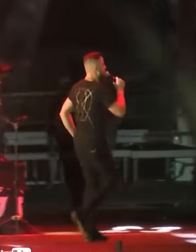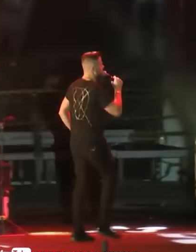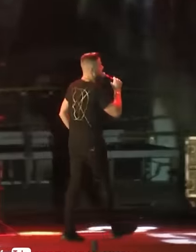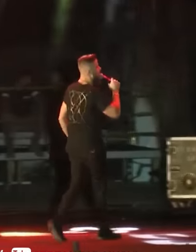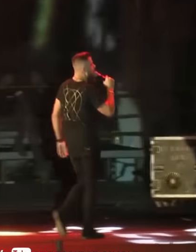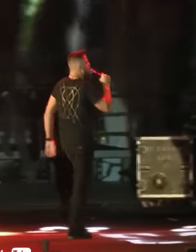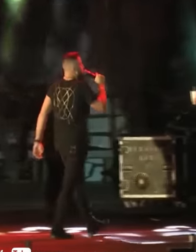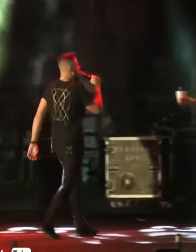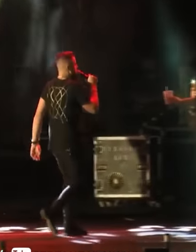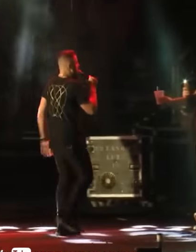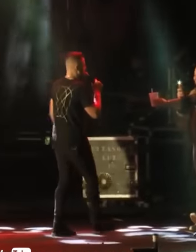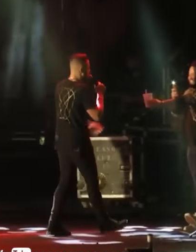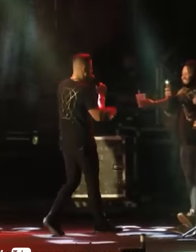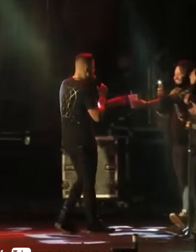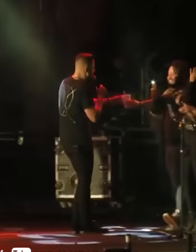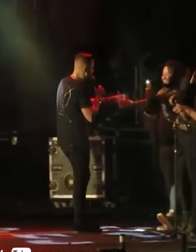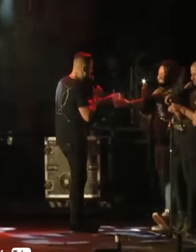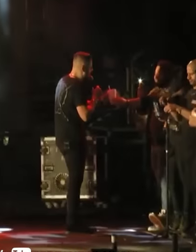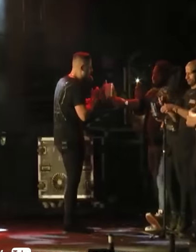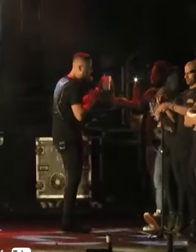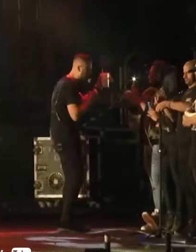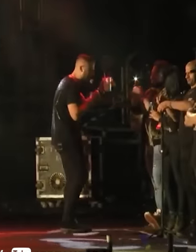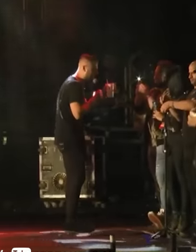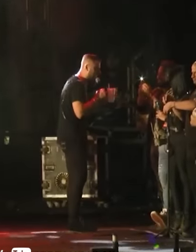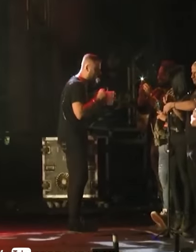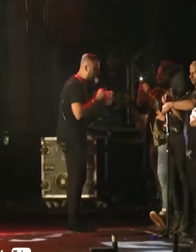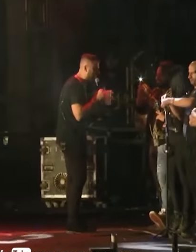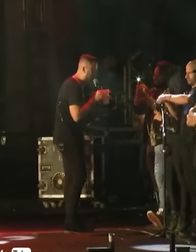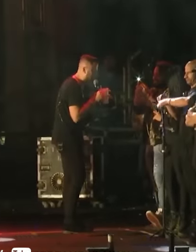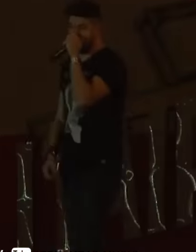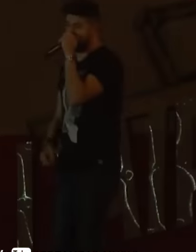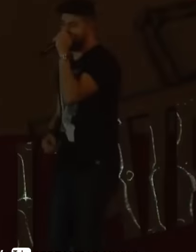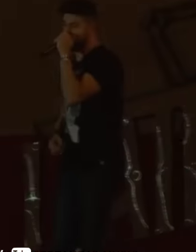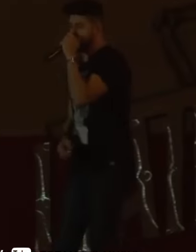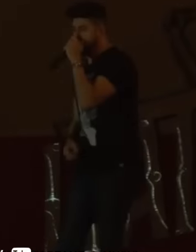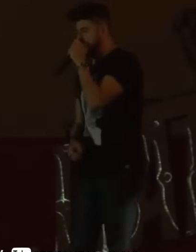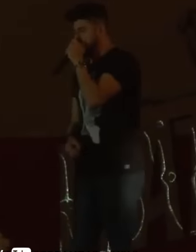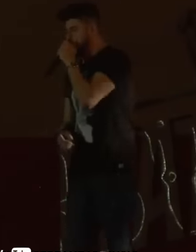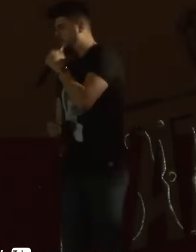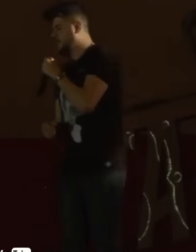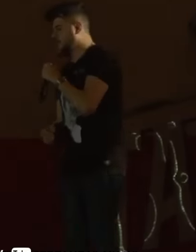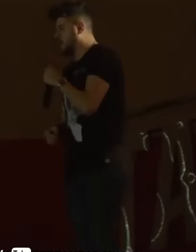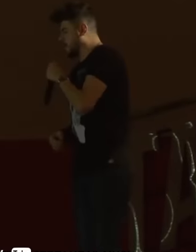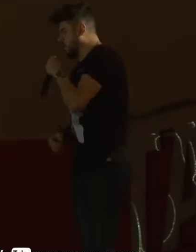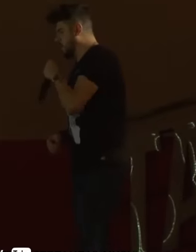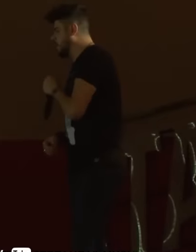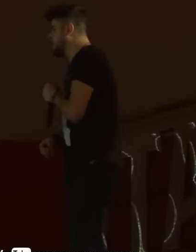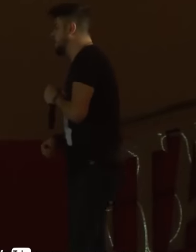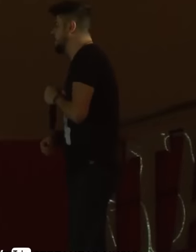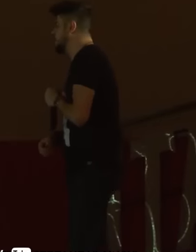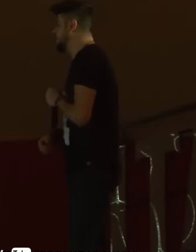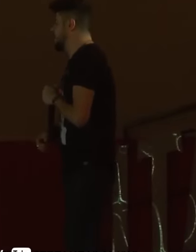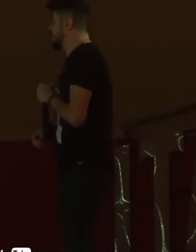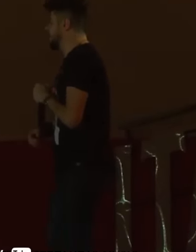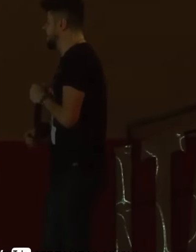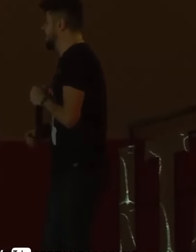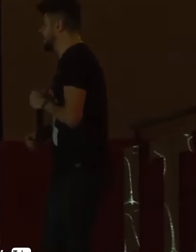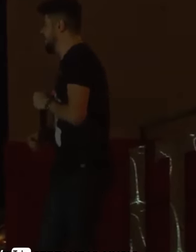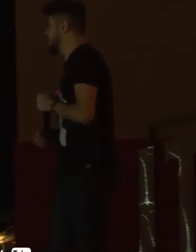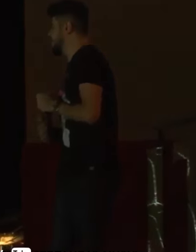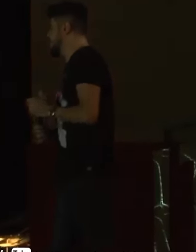mas cachaça e saudade mata. Está no decadente que eu tô, a tristeza decora